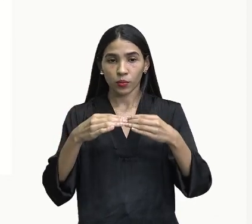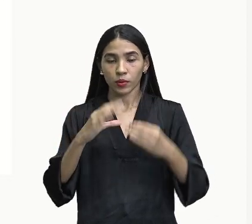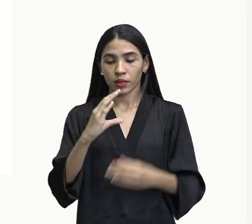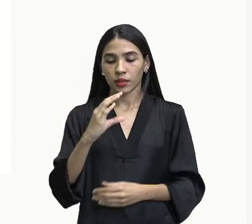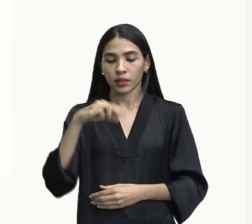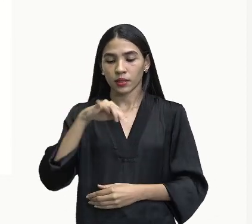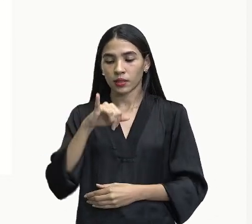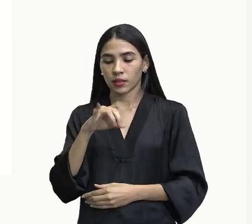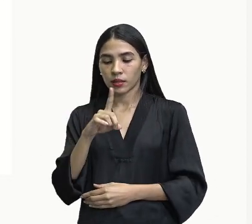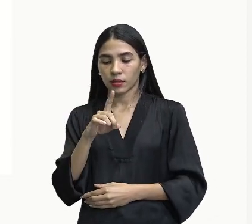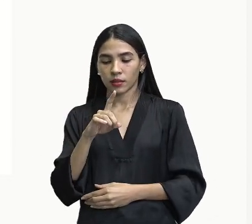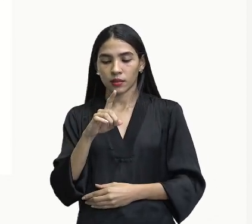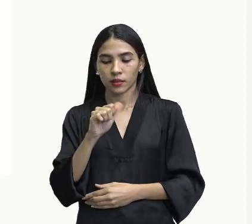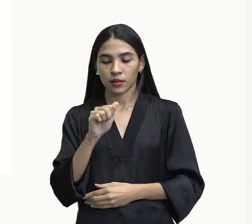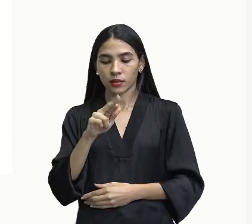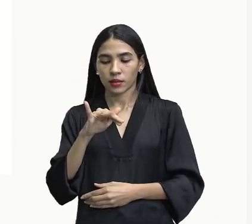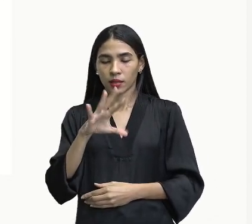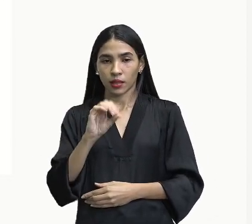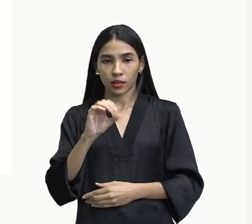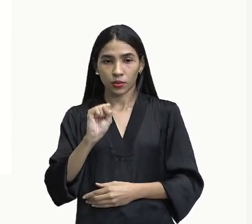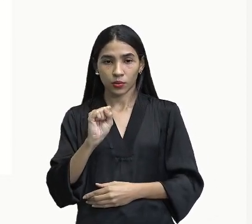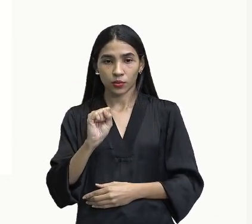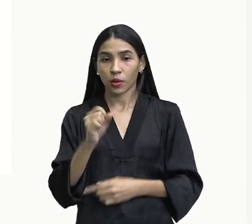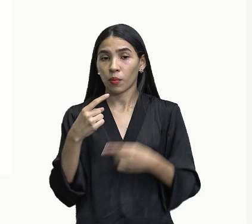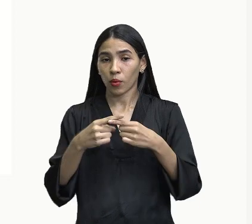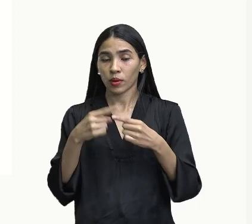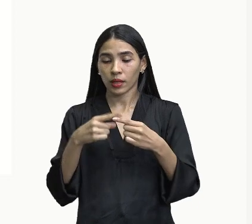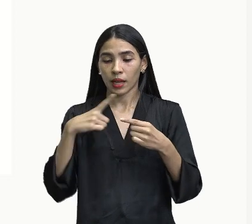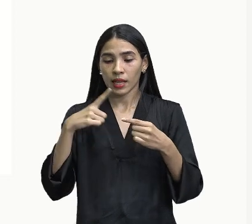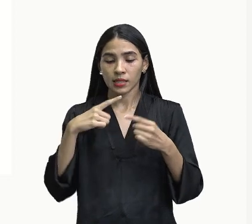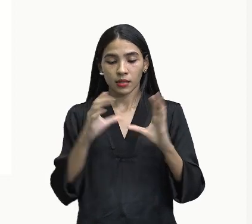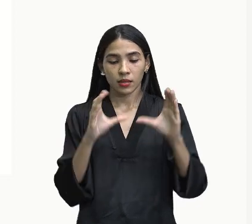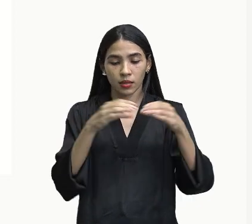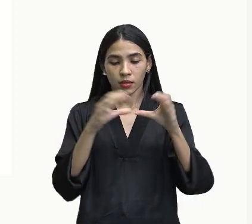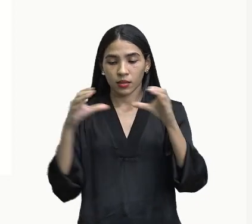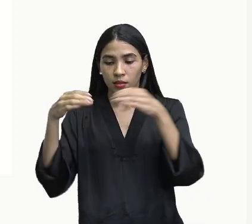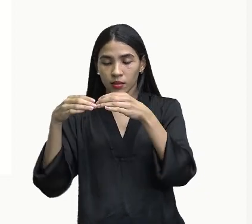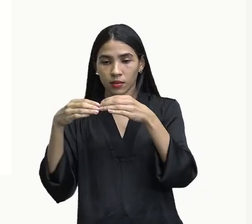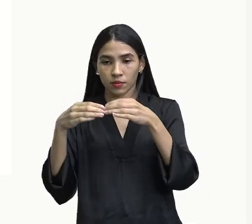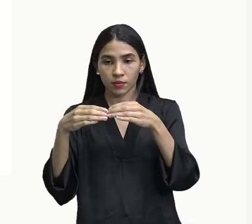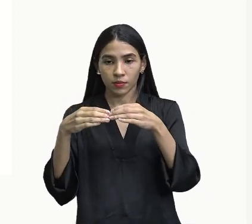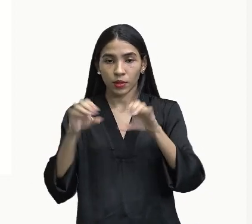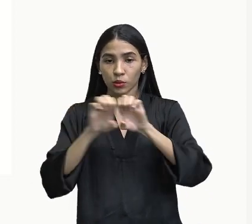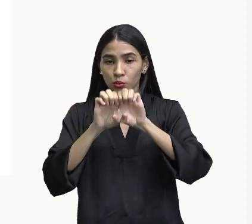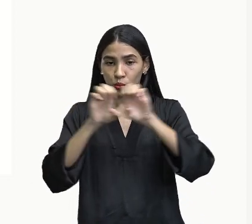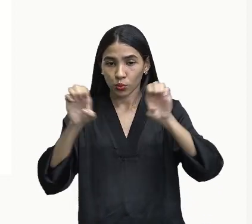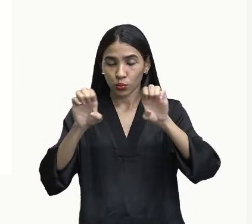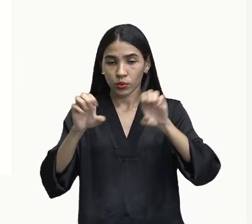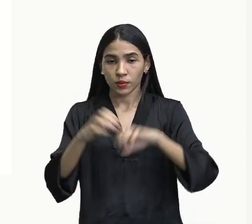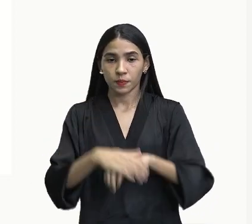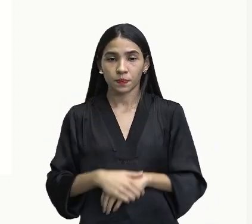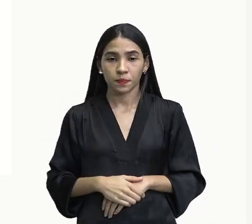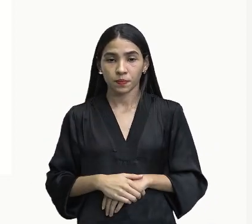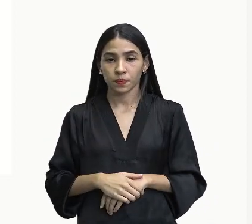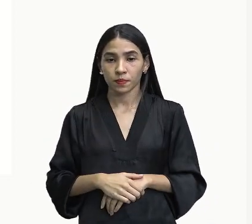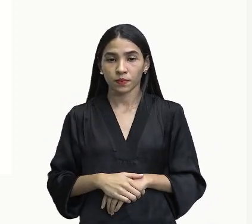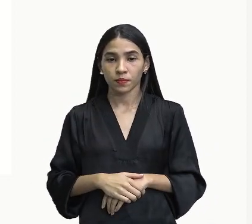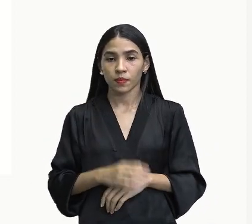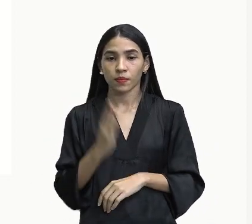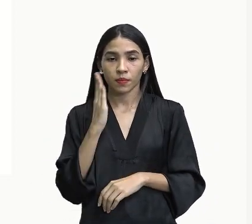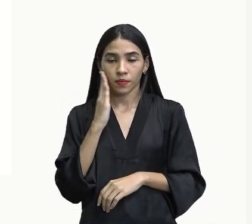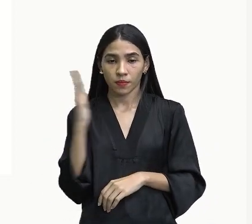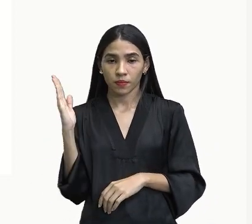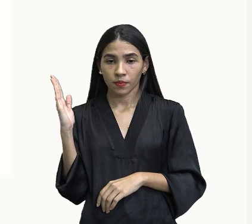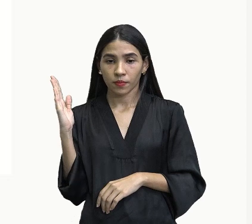pois eles são classificados de acordo com a sua estrutura morfológica. Está aqui a medusa,